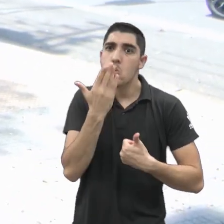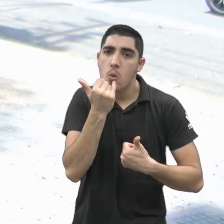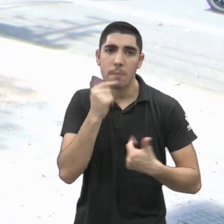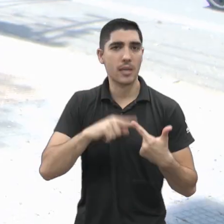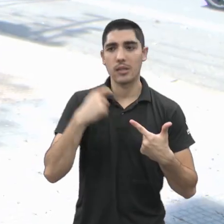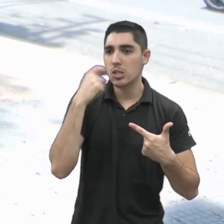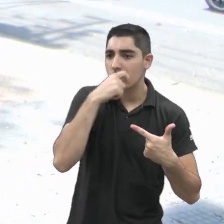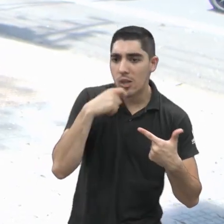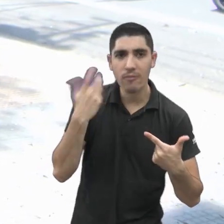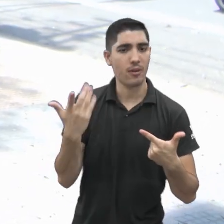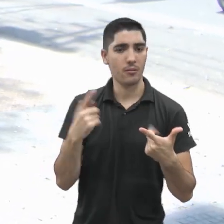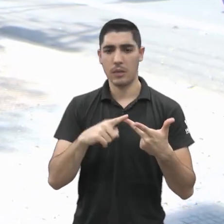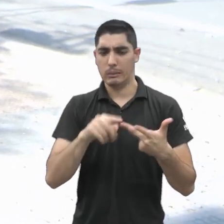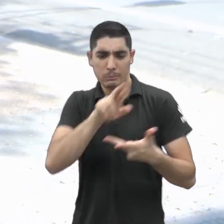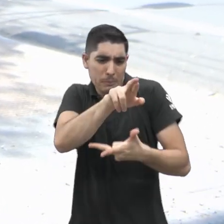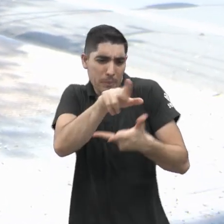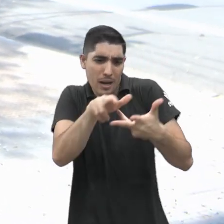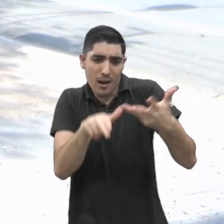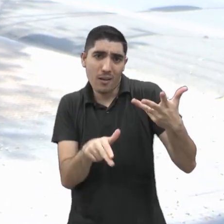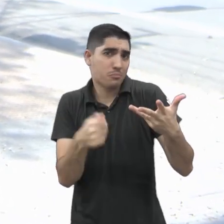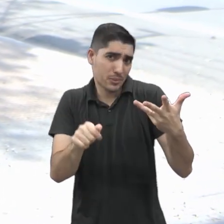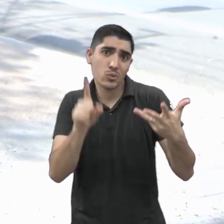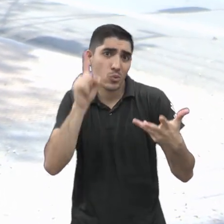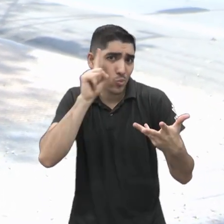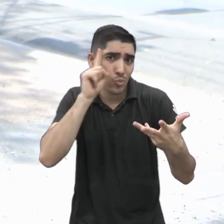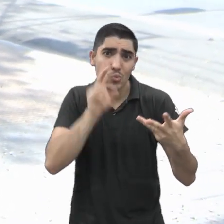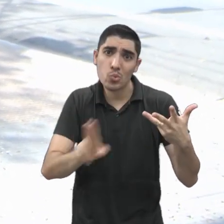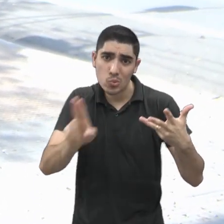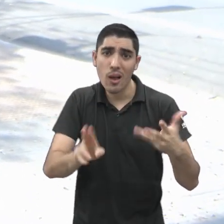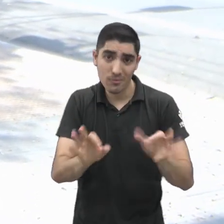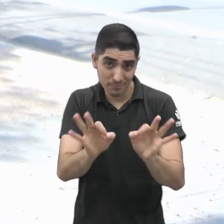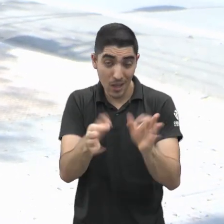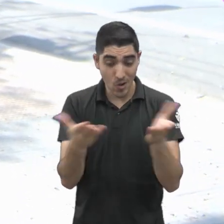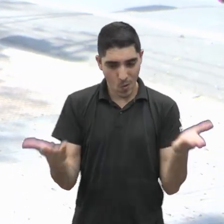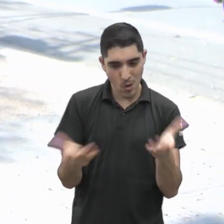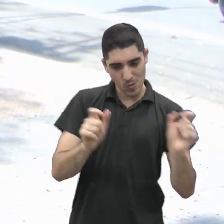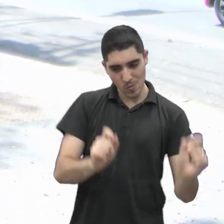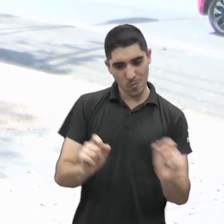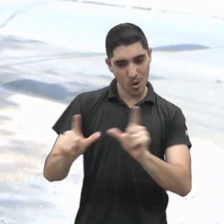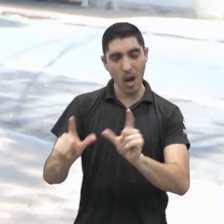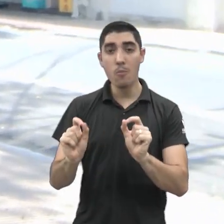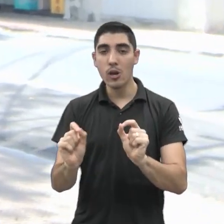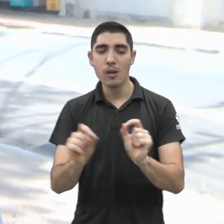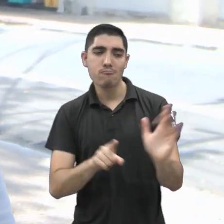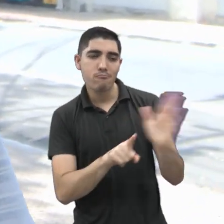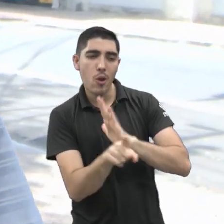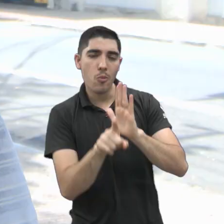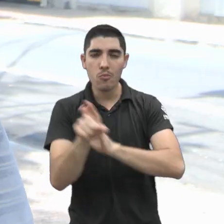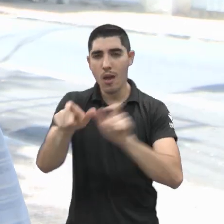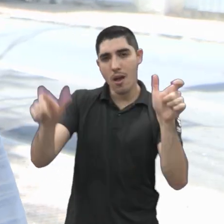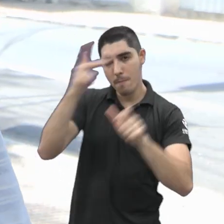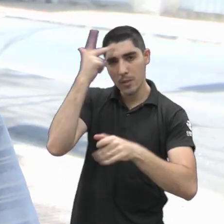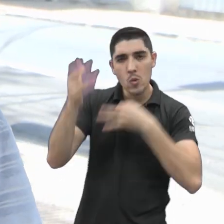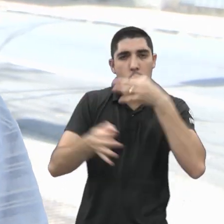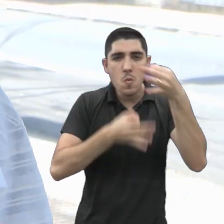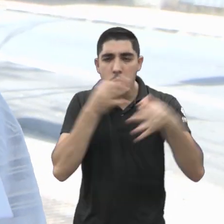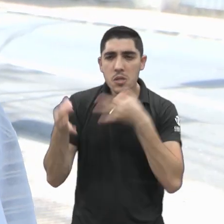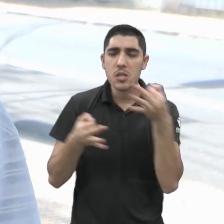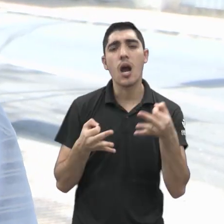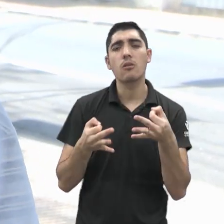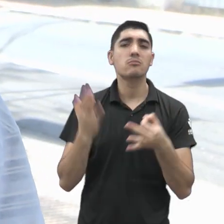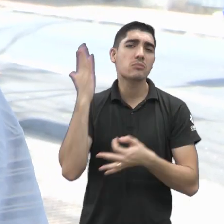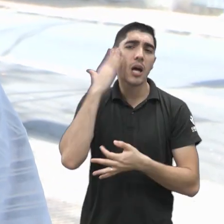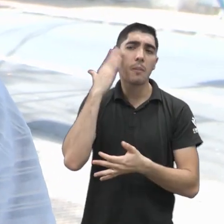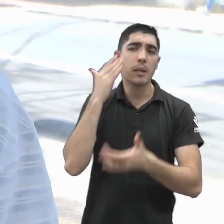escovar o dente e outras coisas que a gente não pode deixar de fazer. Por isso, no Tá na Rua de hoje, a gente veio bater um papo com a galera e verificar como está